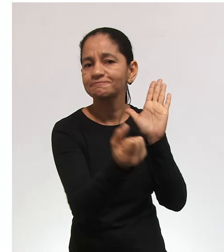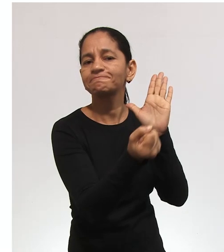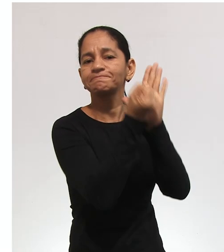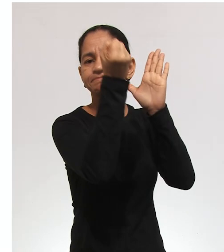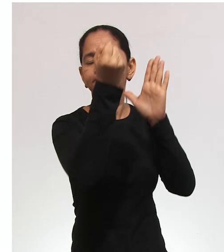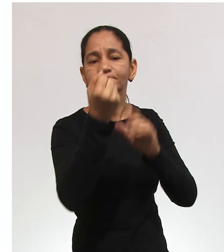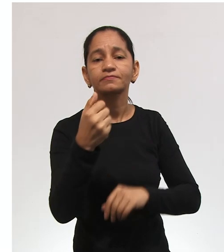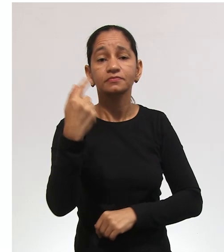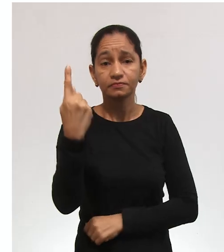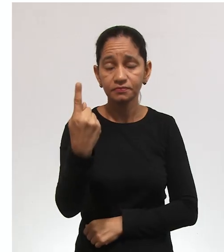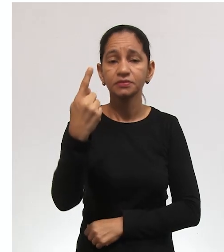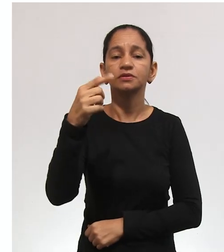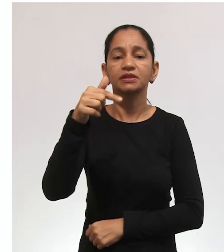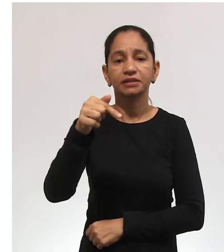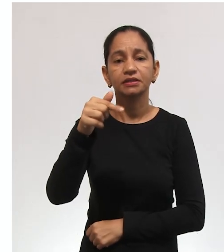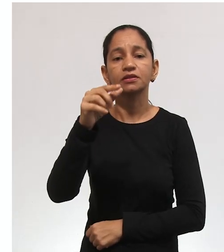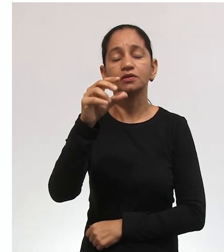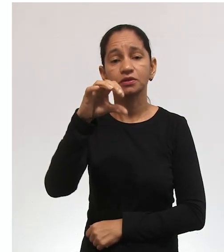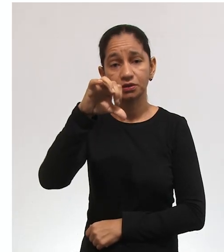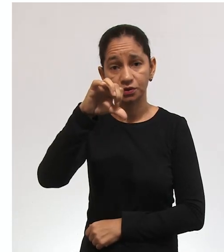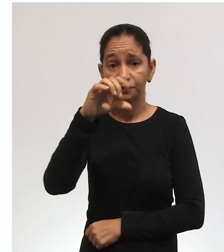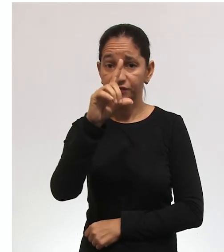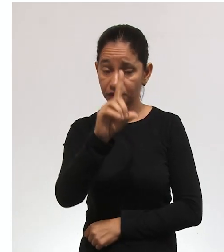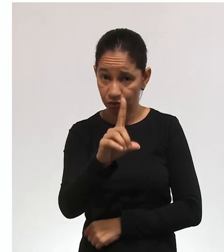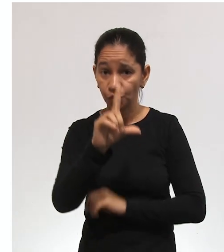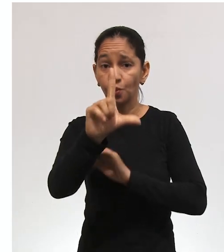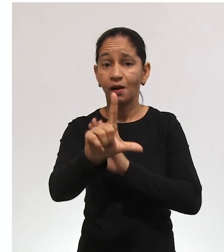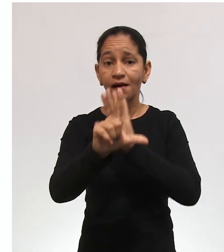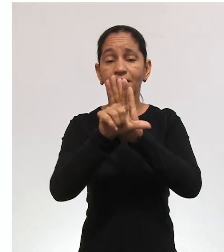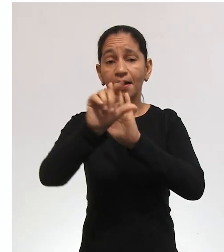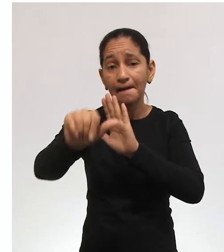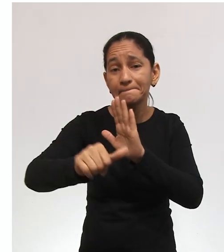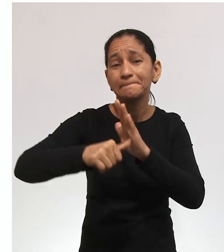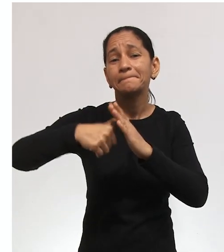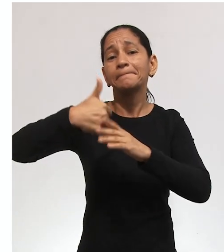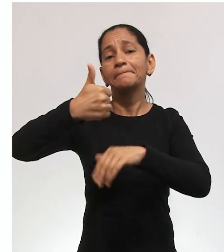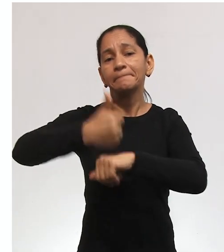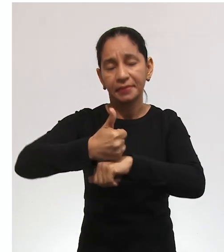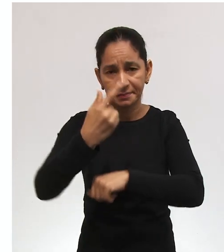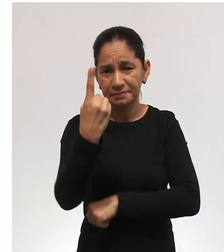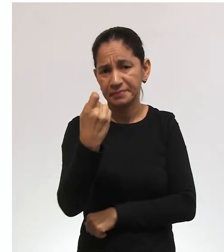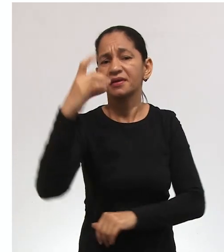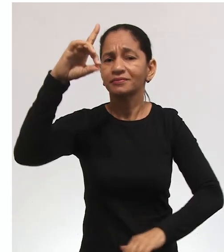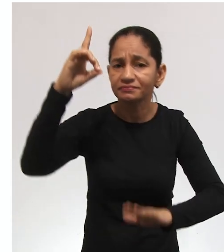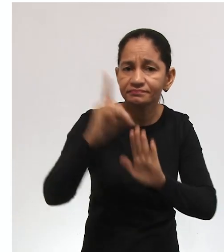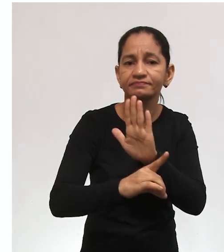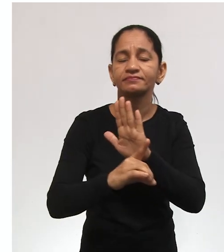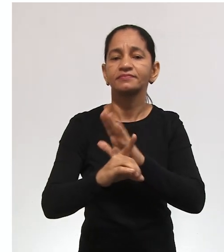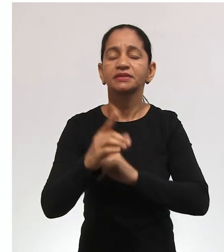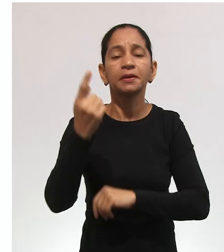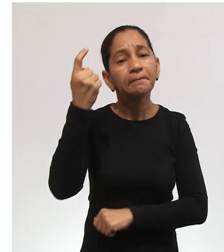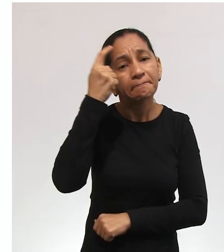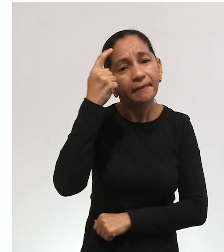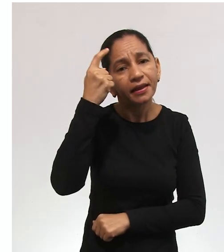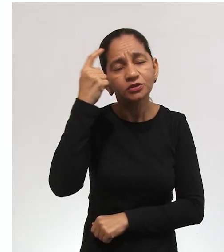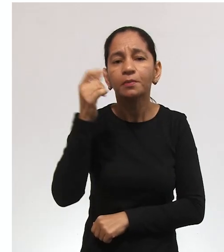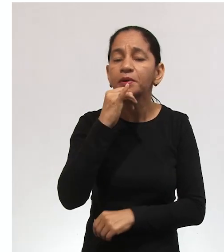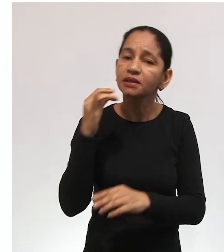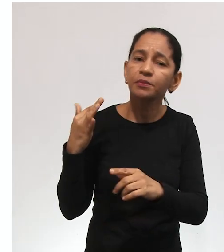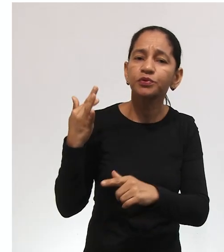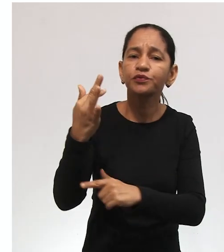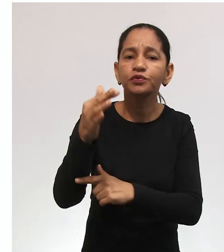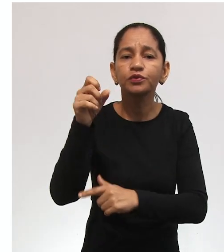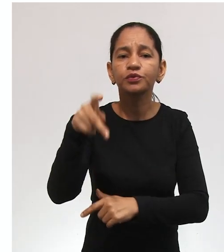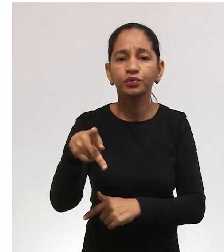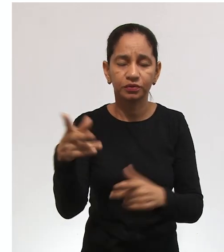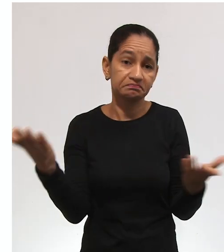Lá em 1791, a Lei Chapelier, que foi a primeira lei que trouxe um pouquinho de direitos previdenciários.